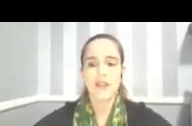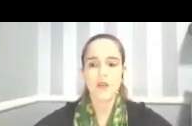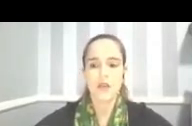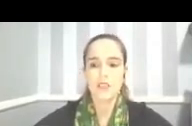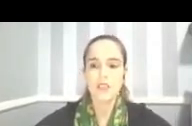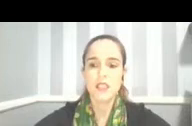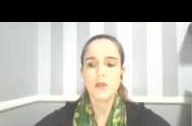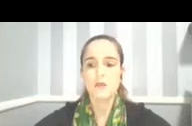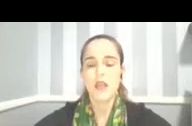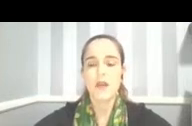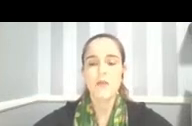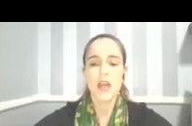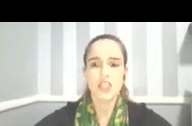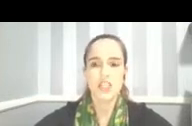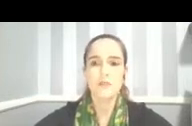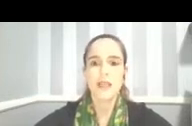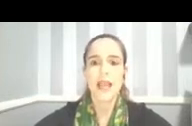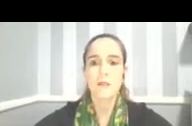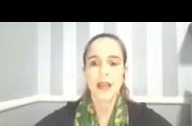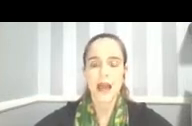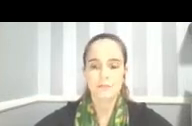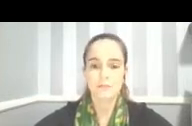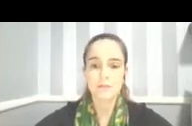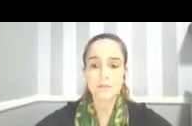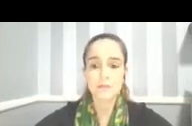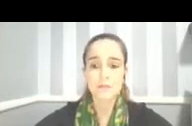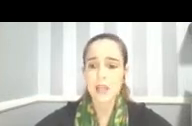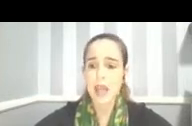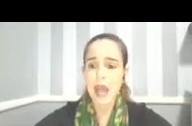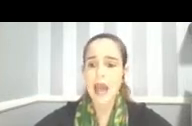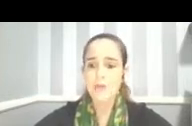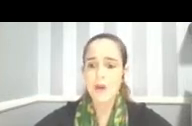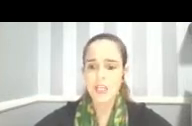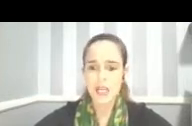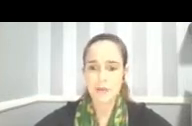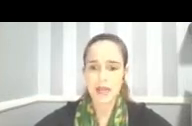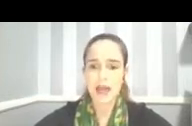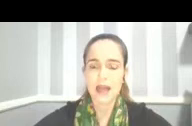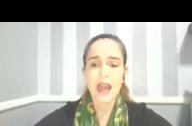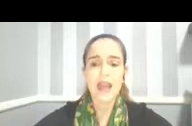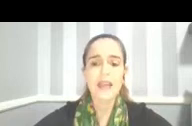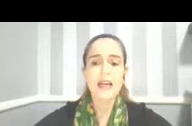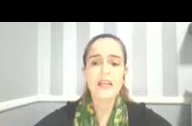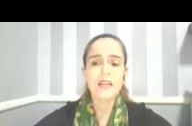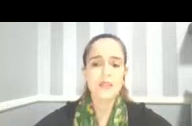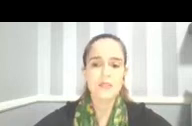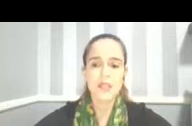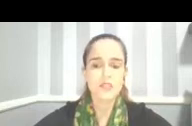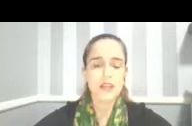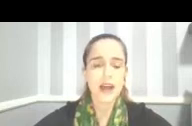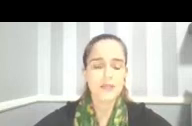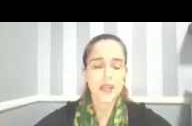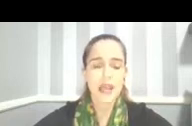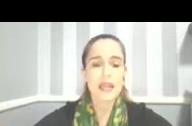hemorragia venosa e eu tenho a hemorragia capilar. A hemorragia capilar é aquele arranhãozinho